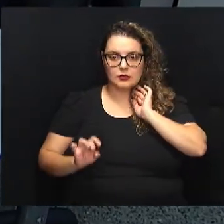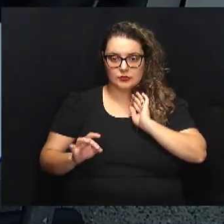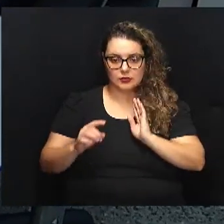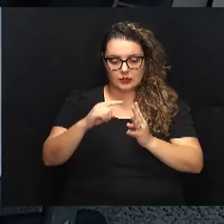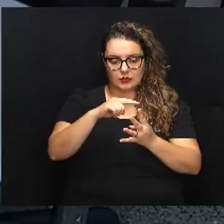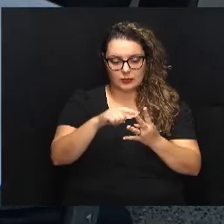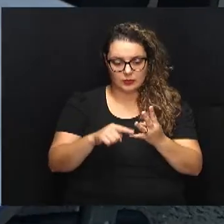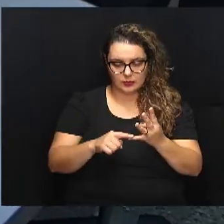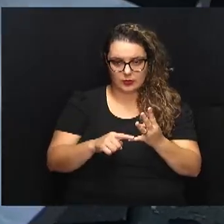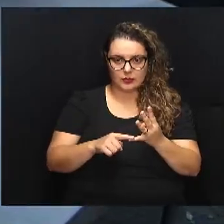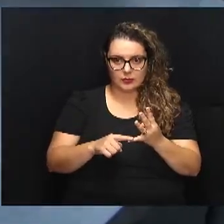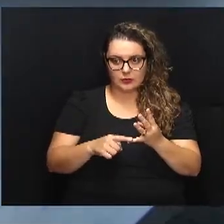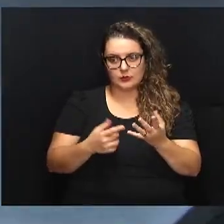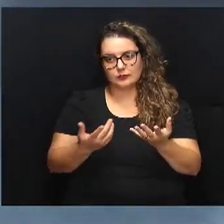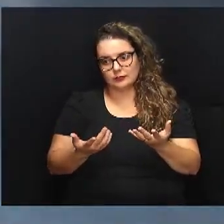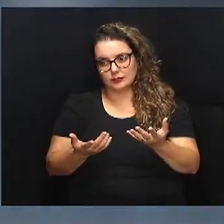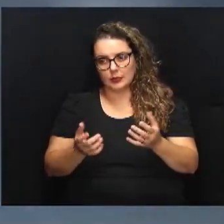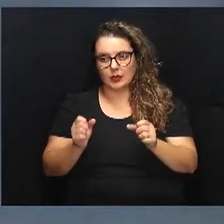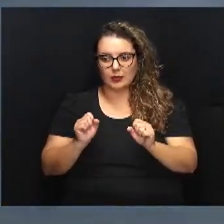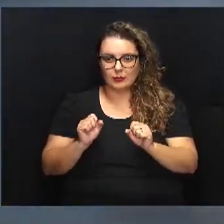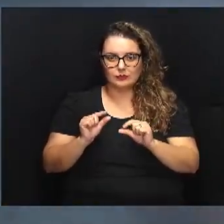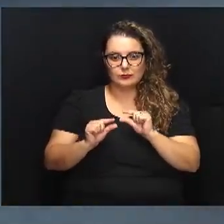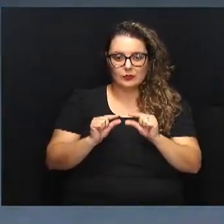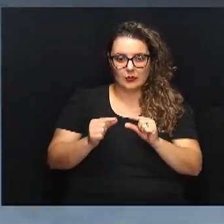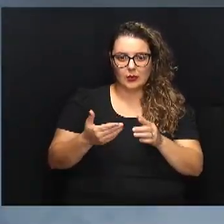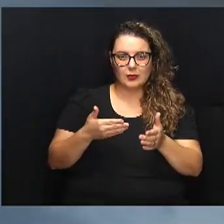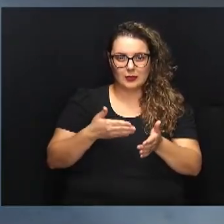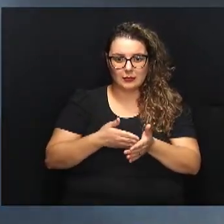do ônibus, a gente fica um pouco